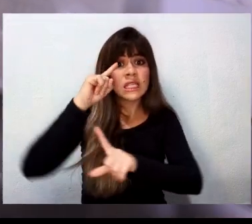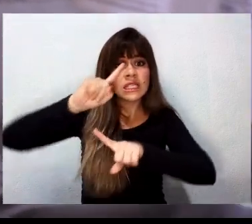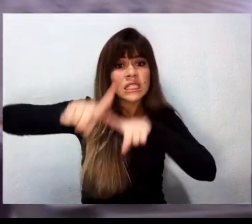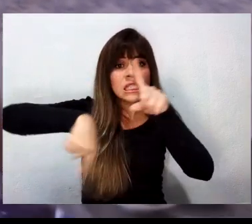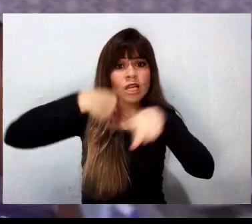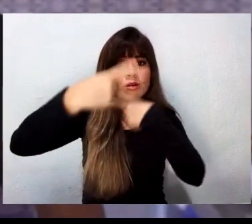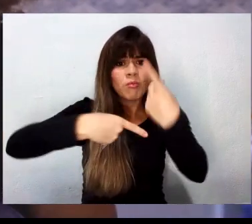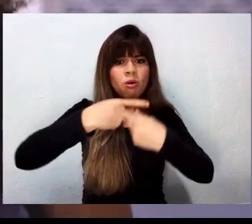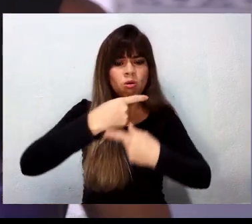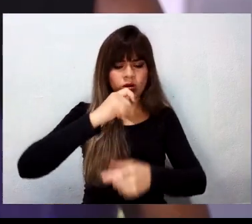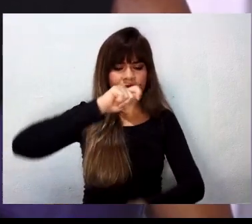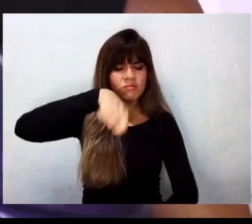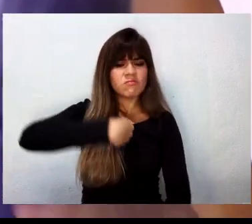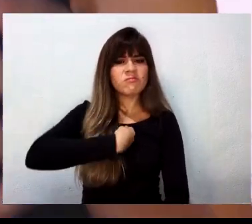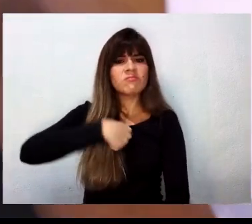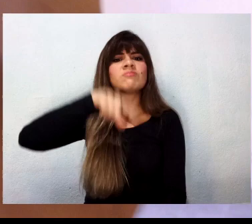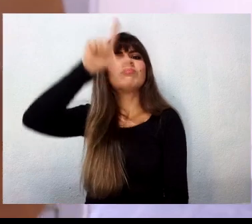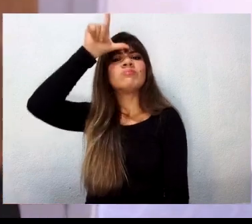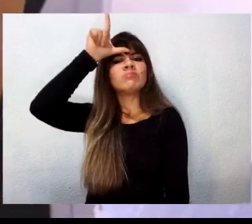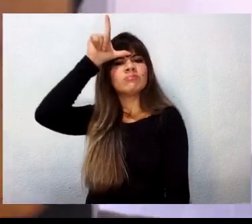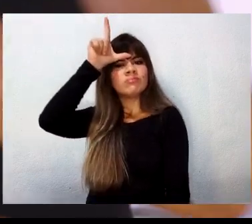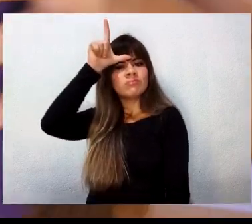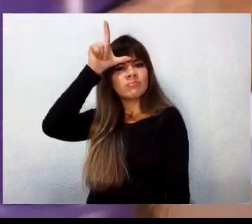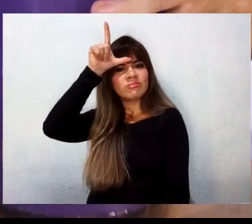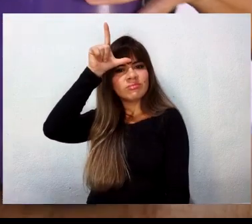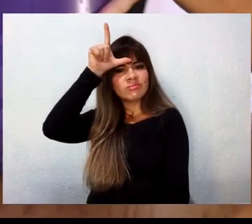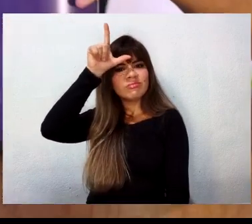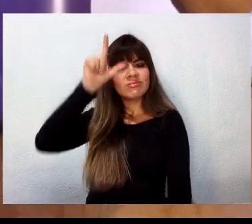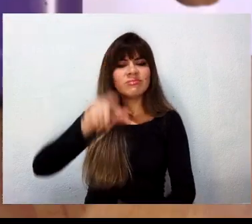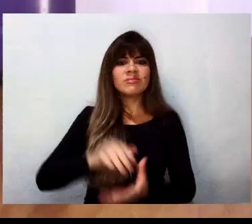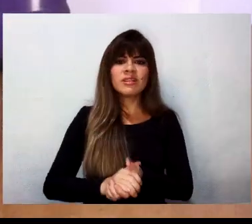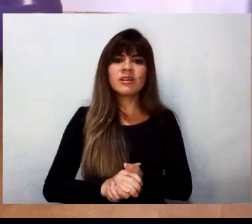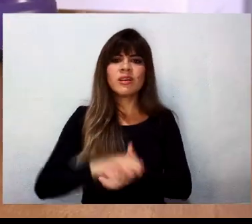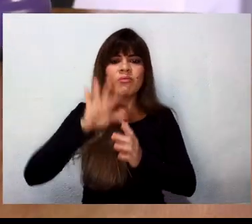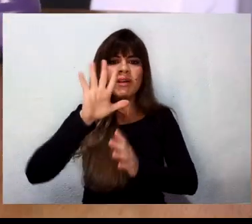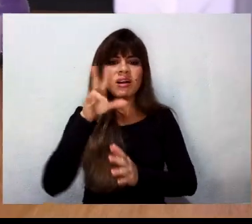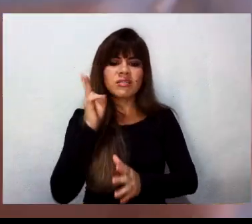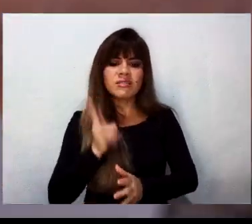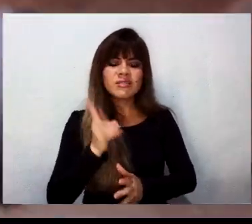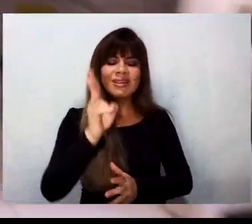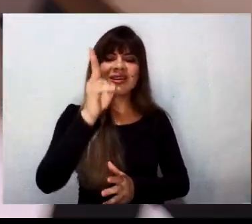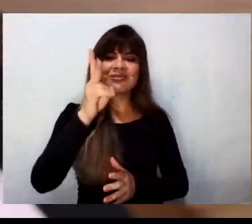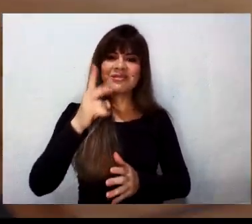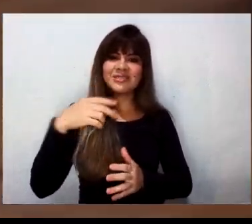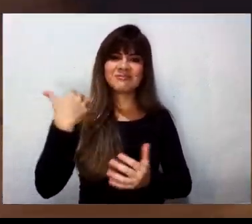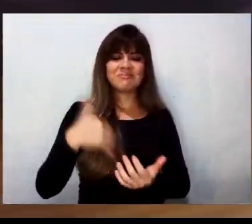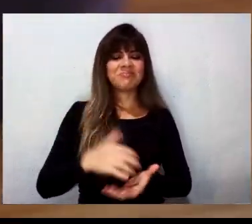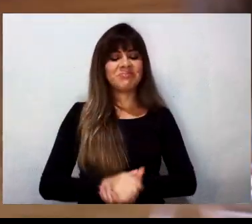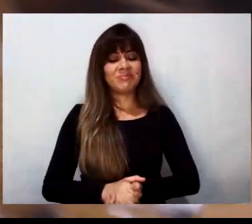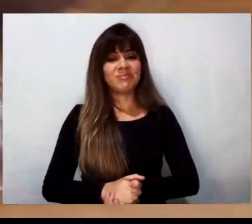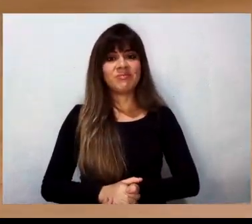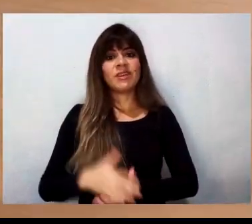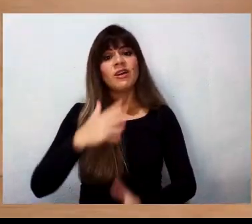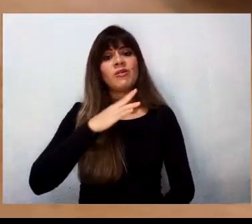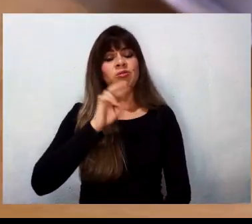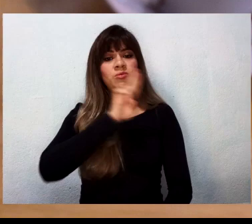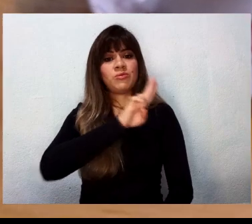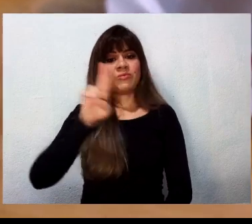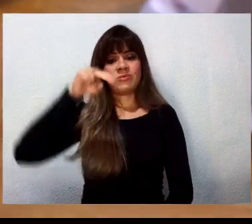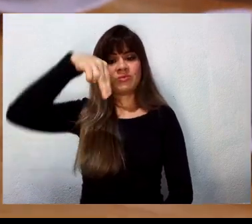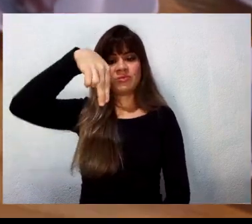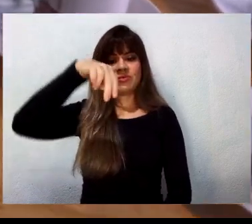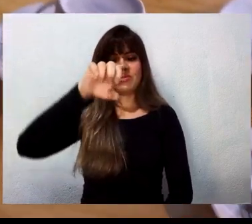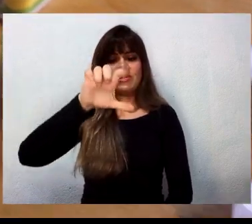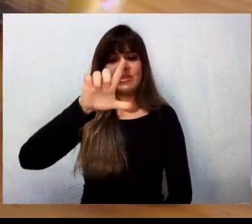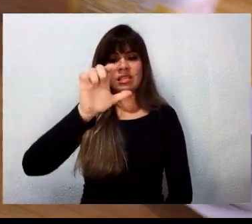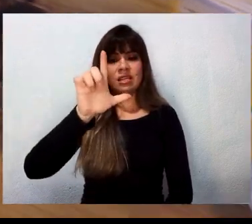Uma mulher Pra pega uma ser garrafa um azul. grande capitão, mas sempre Prepara um café com biscoitos num balcão. Eu conheci o